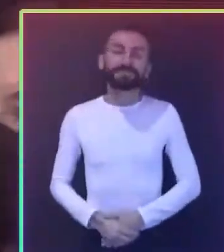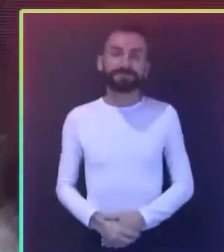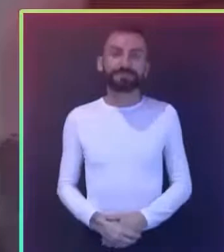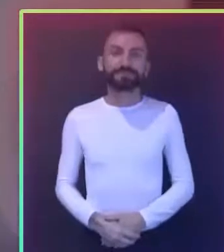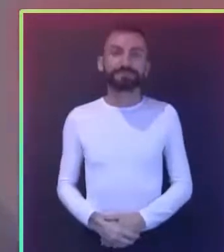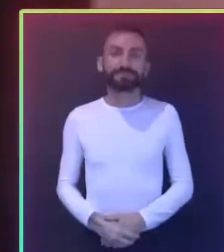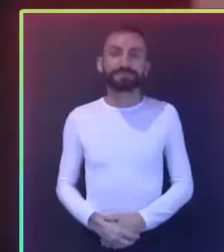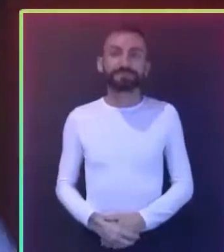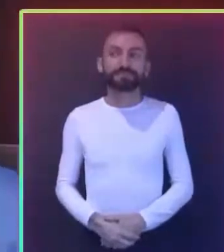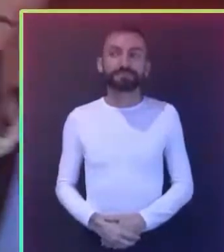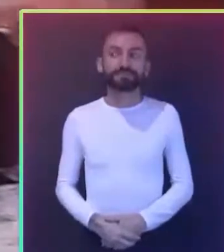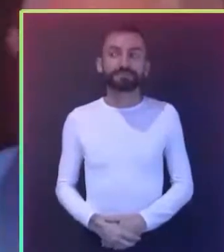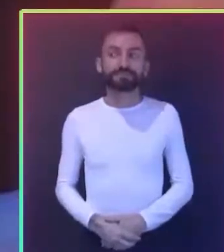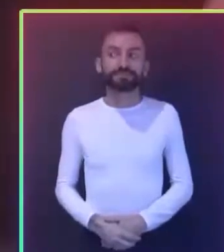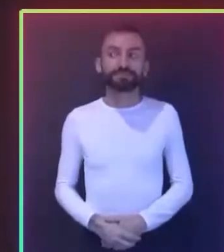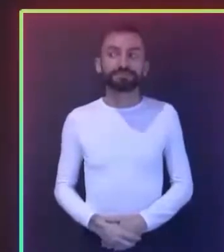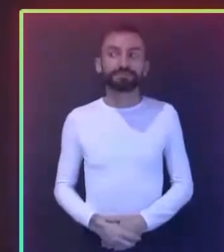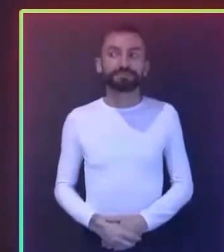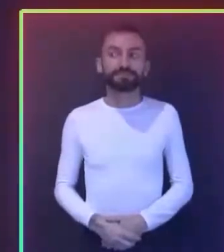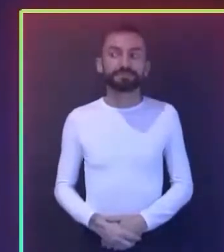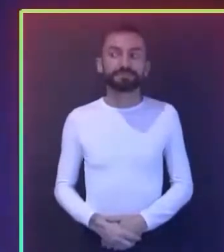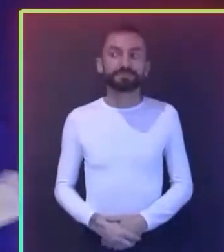E aí